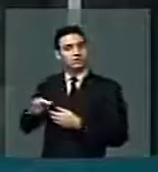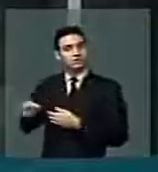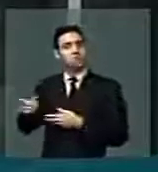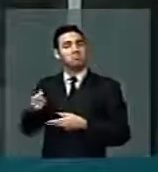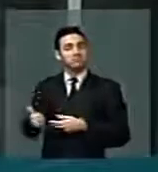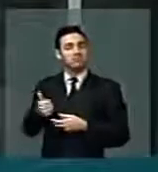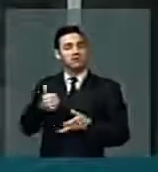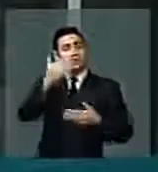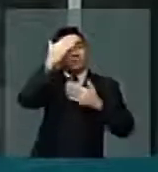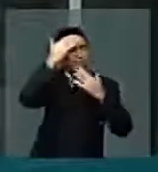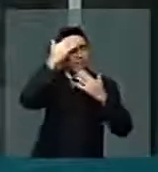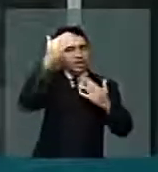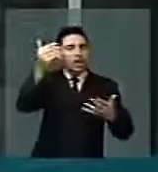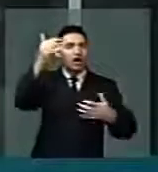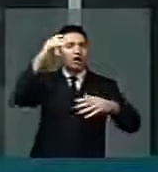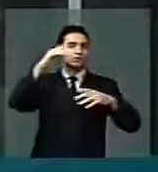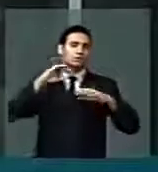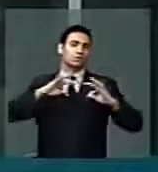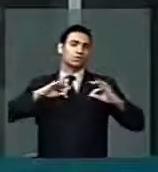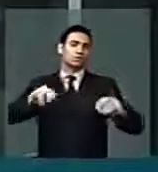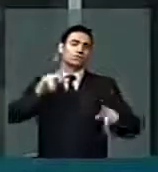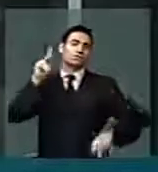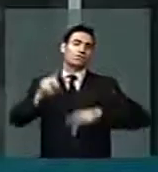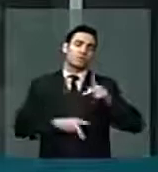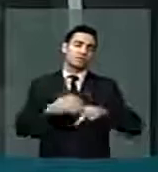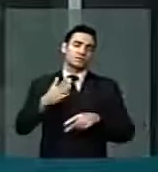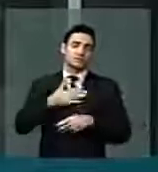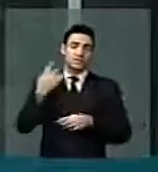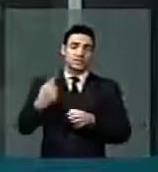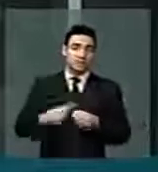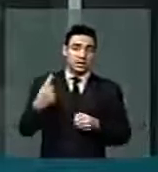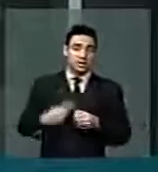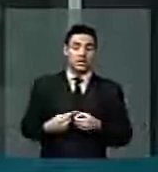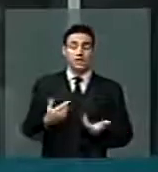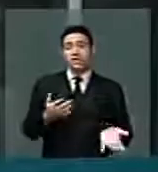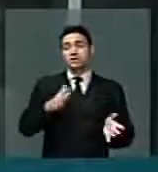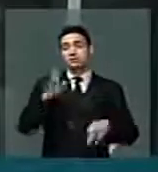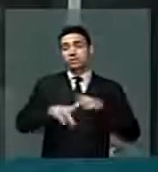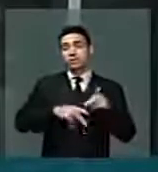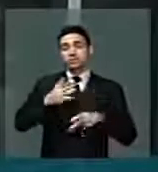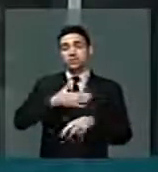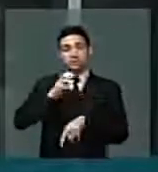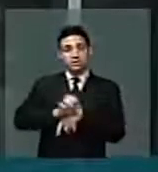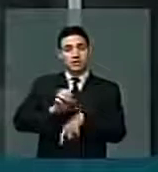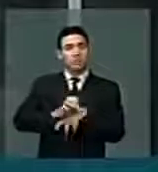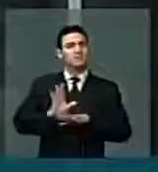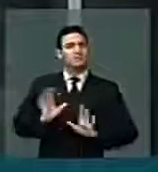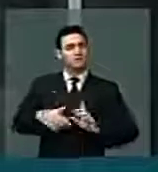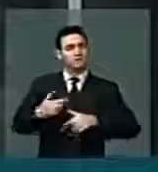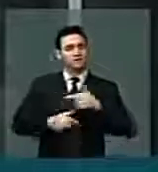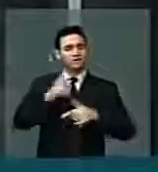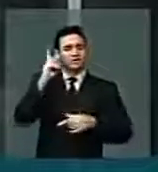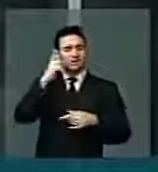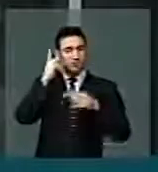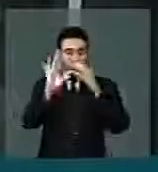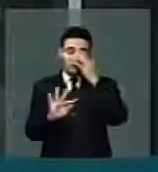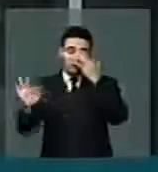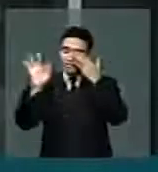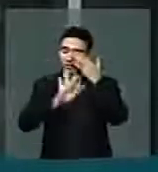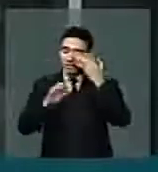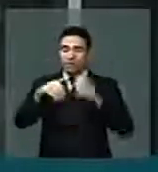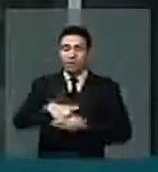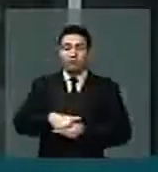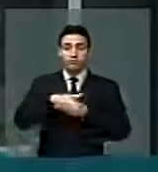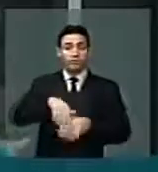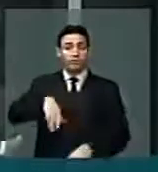todos, agradeço a população da minha cidade, a população do meu estado. Fui o deputado federal mais votado no Espírito